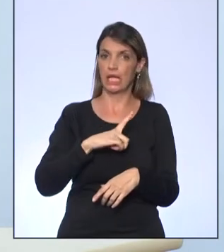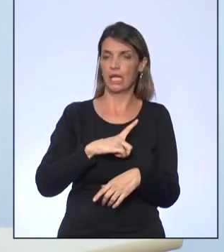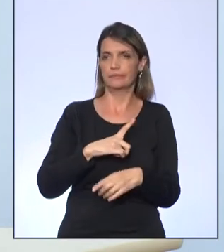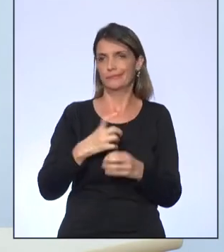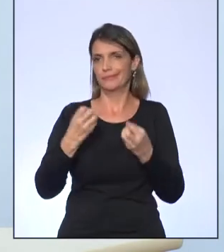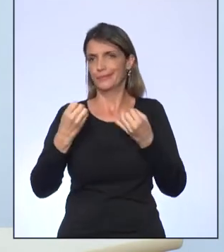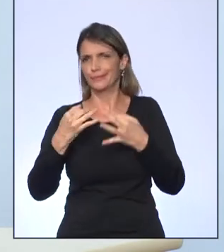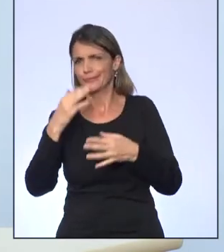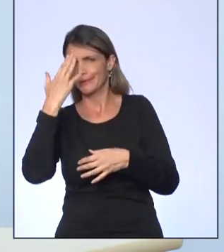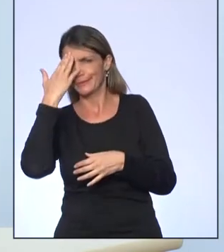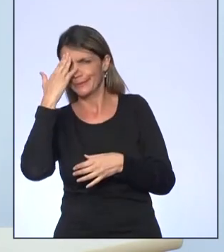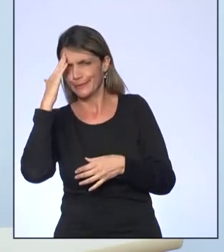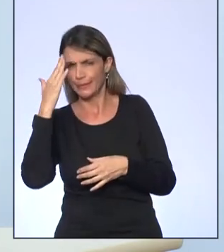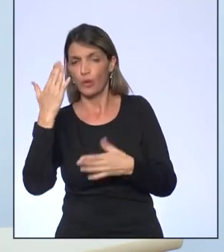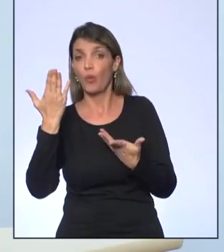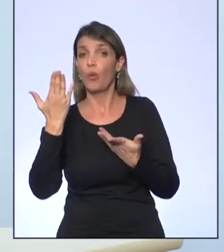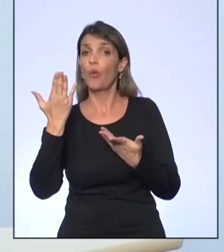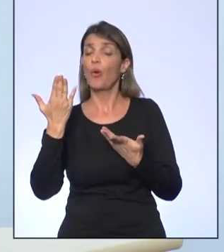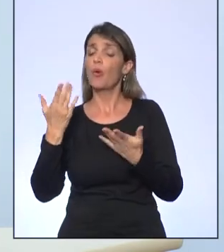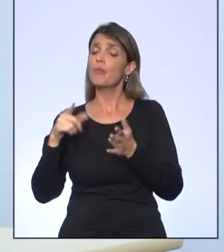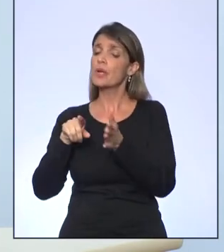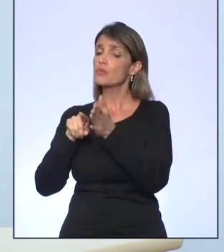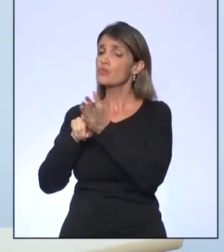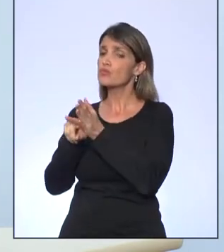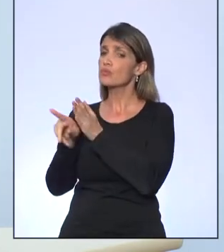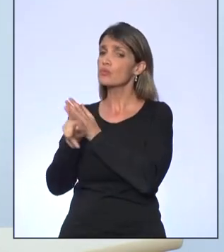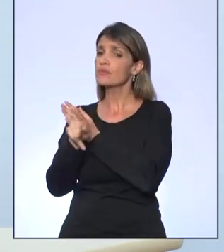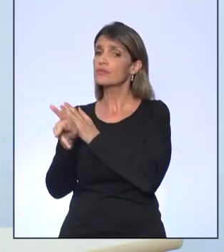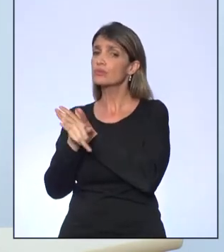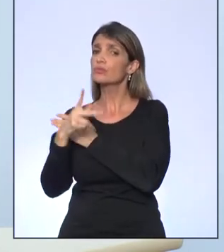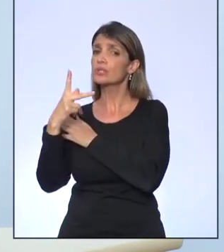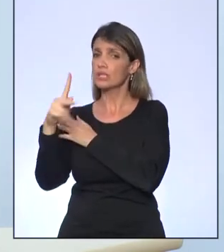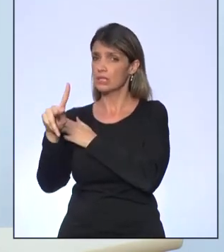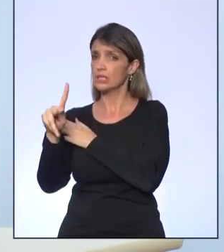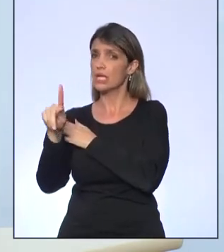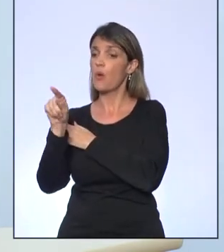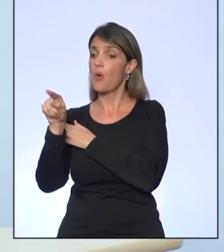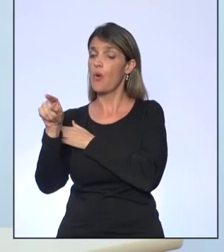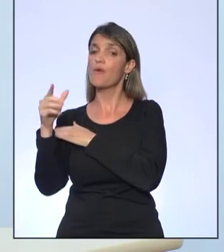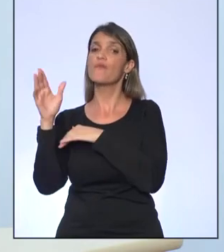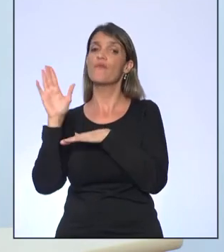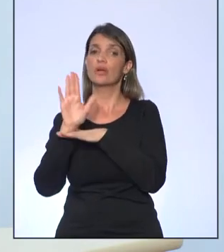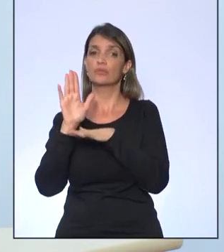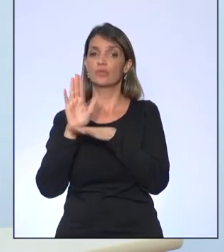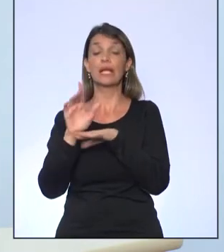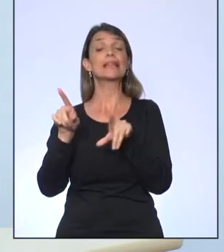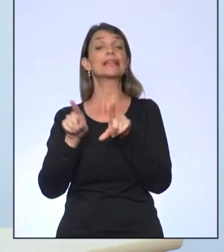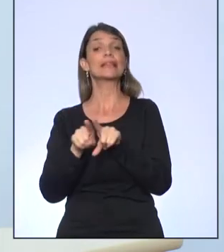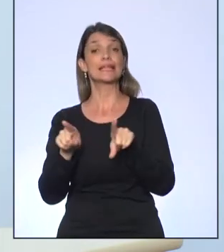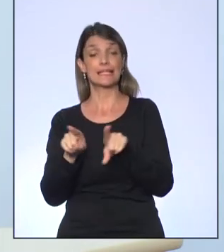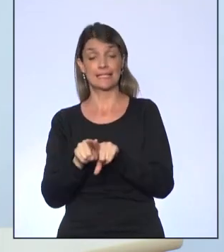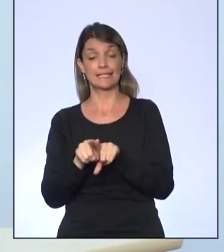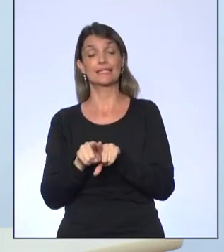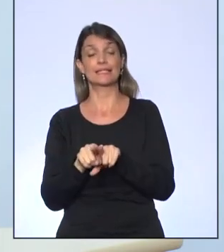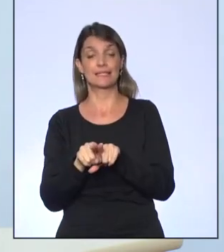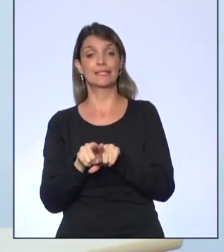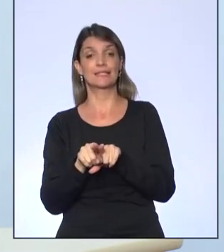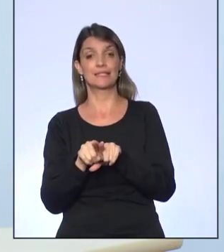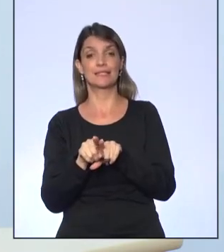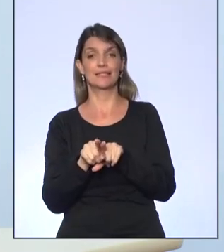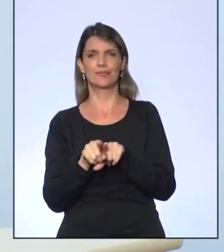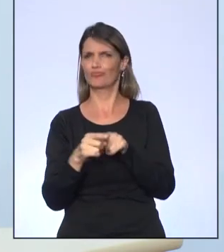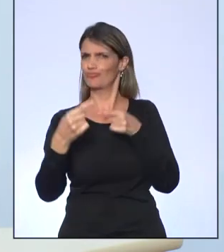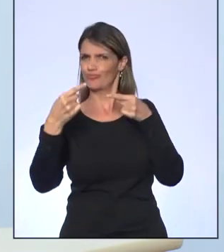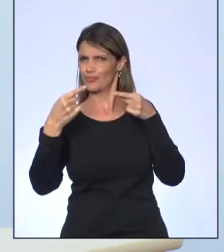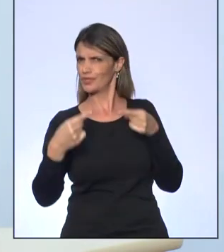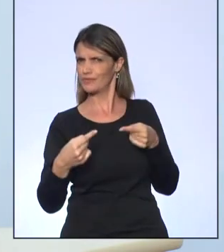explicadas aqui na aula, leve até seu professor. Eu tenho certeza que ele vai poder ajudar, tá? Outra coisa, vai ficar meio que um